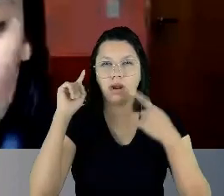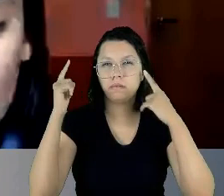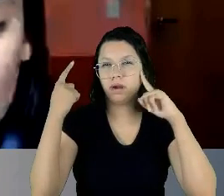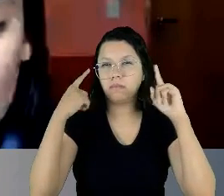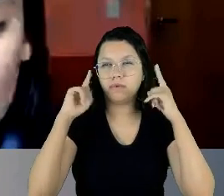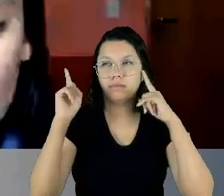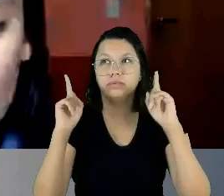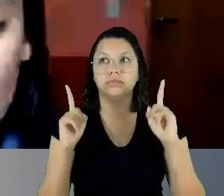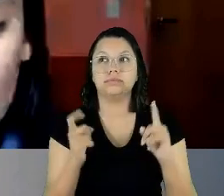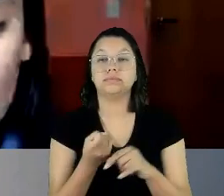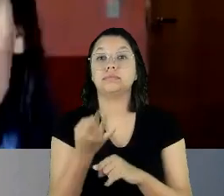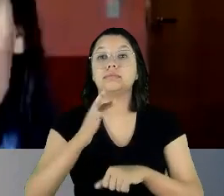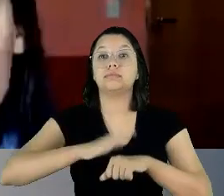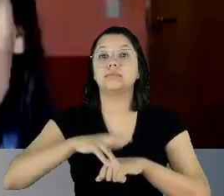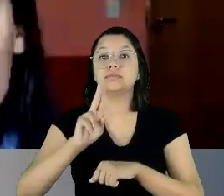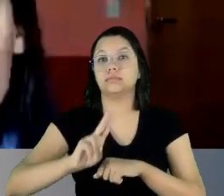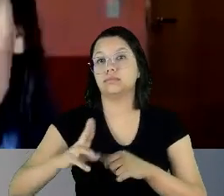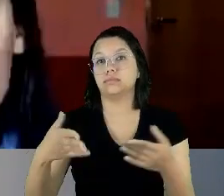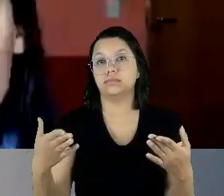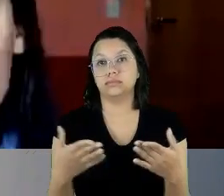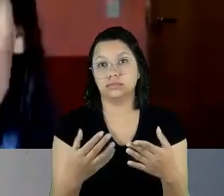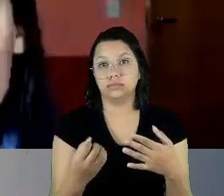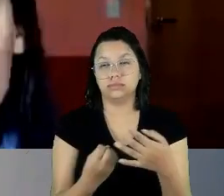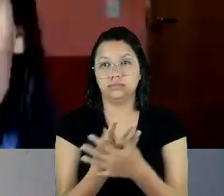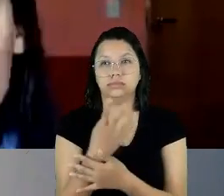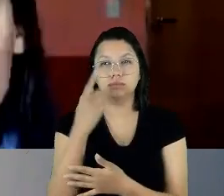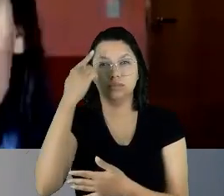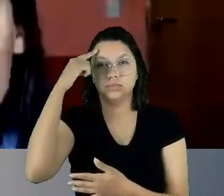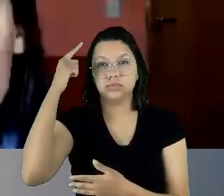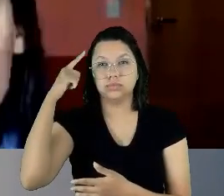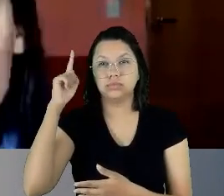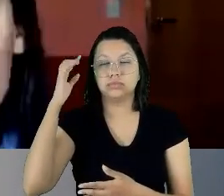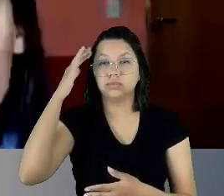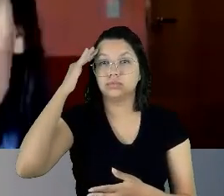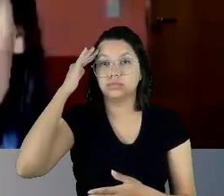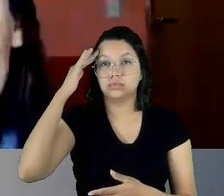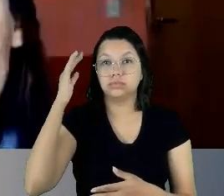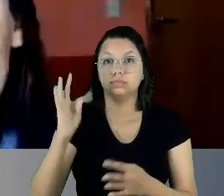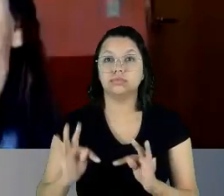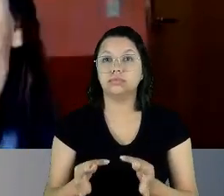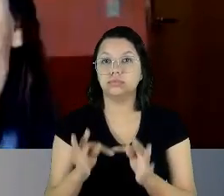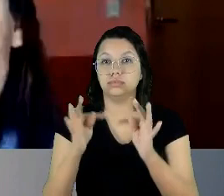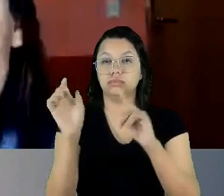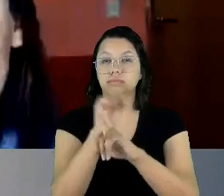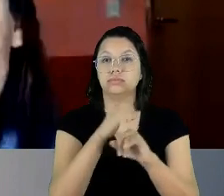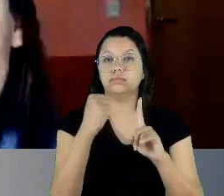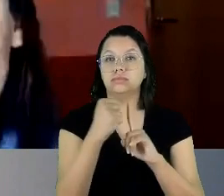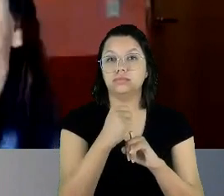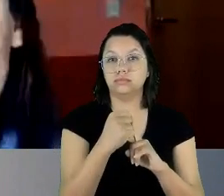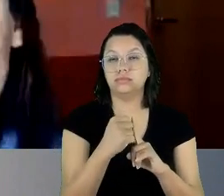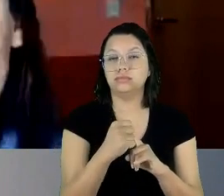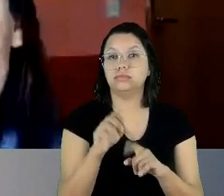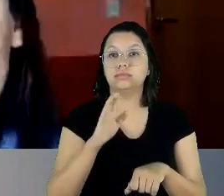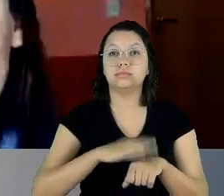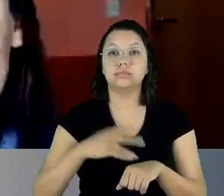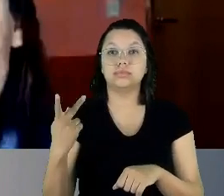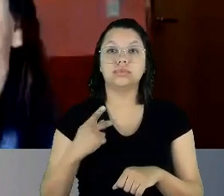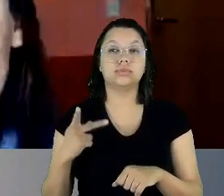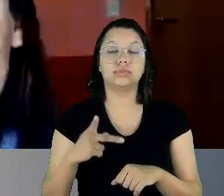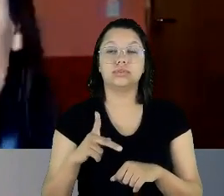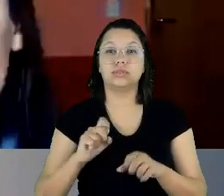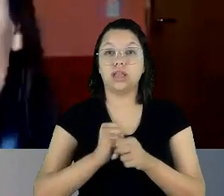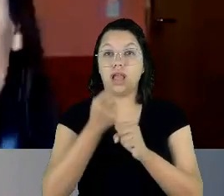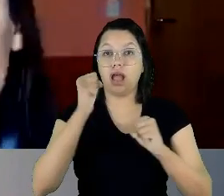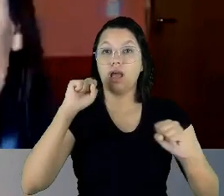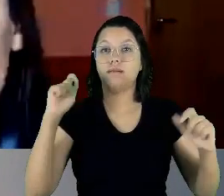e quanto mais a gente usa essa criatividade pensando em tecnologias sociais, mais a